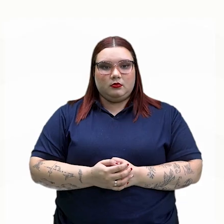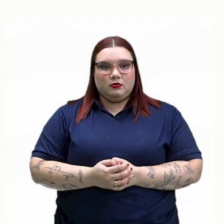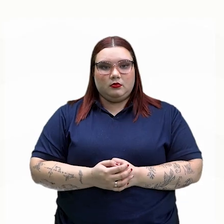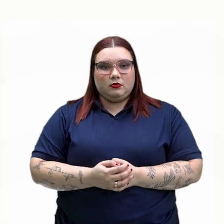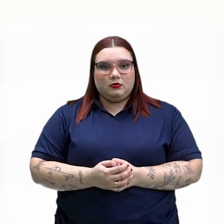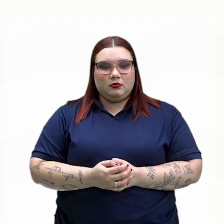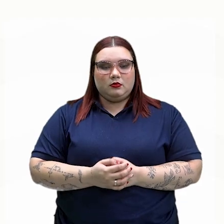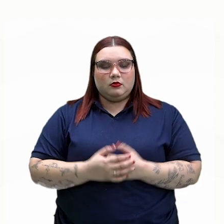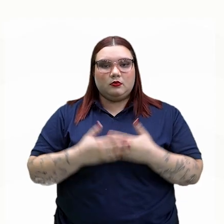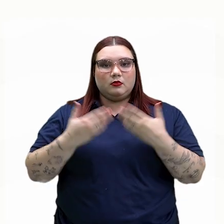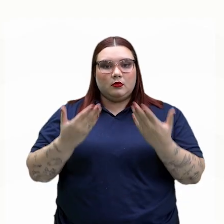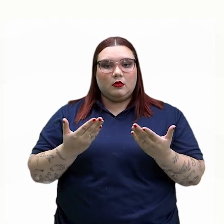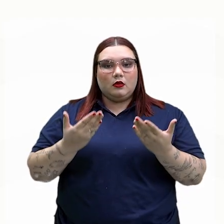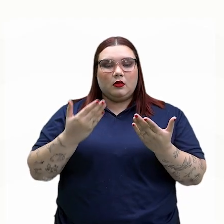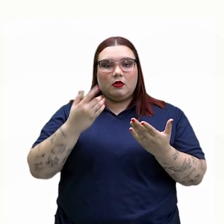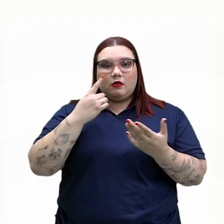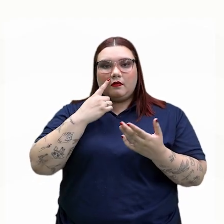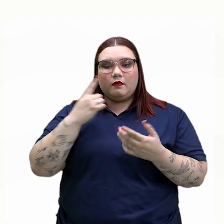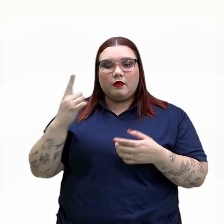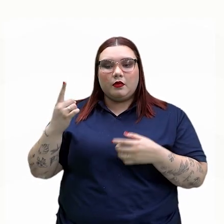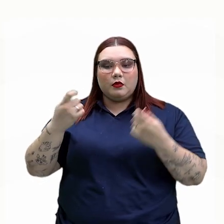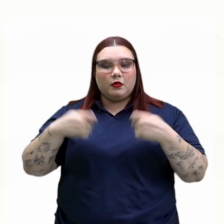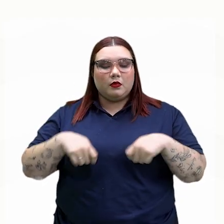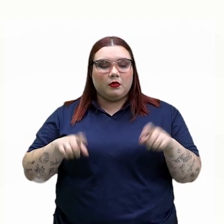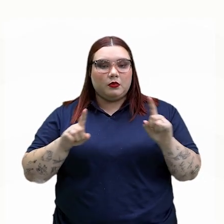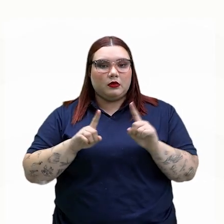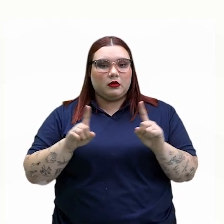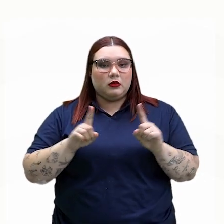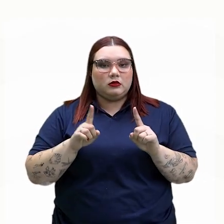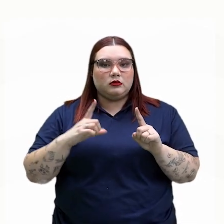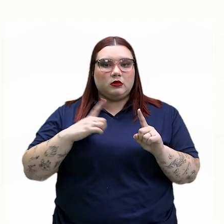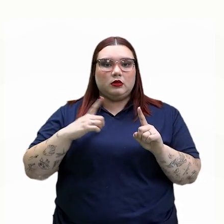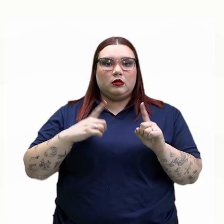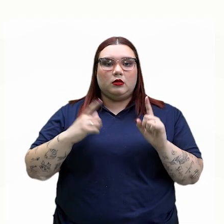E aí, ó, eu não preciso ter muitas